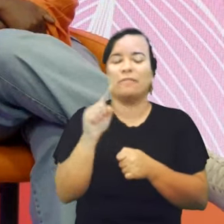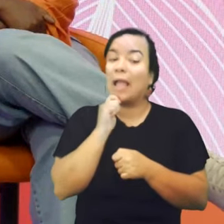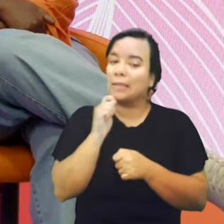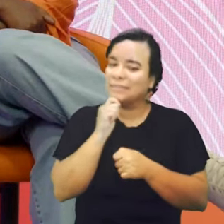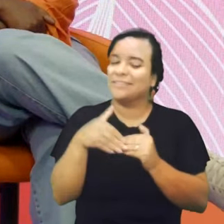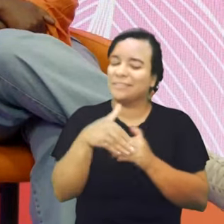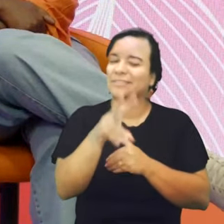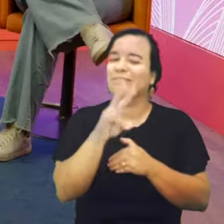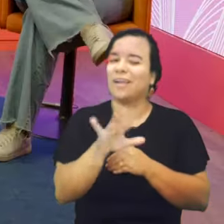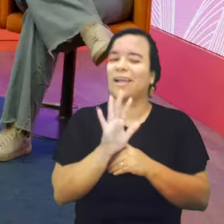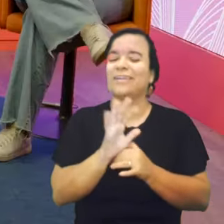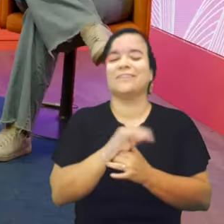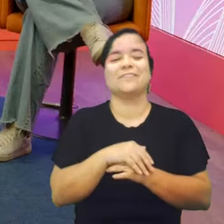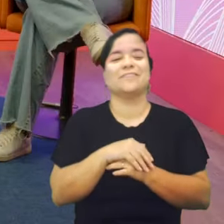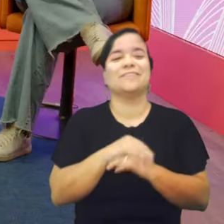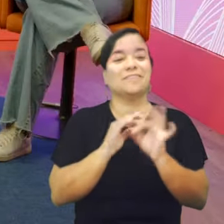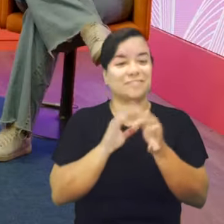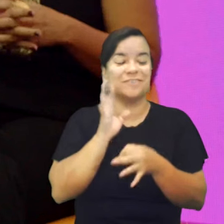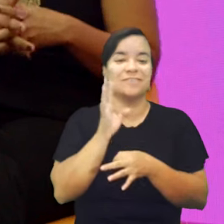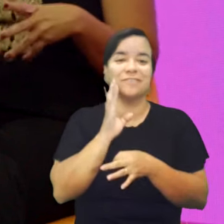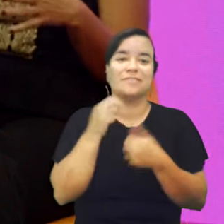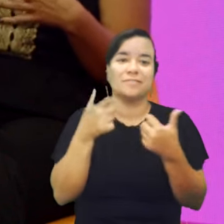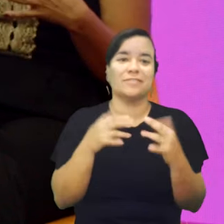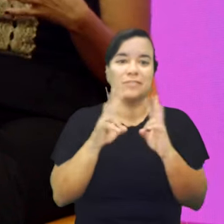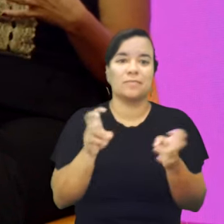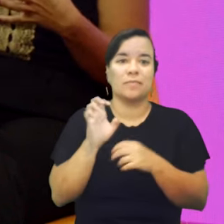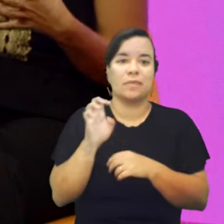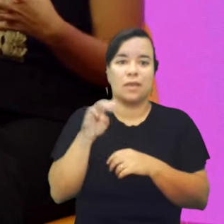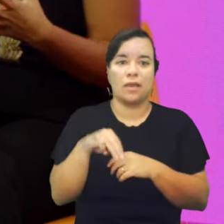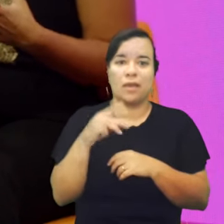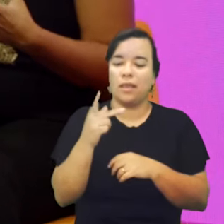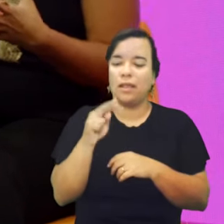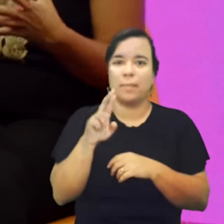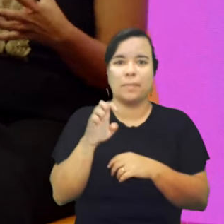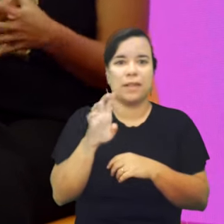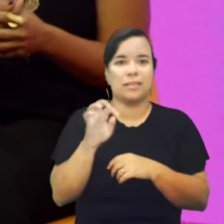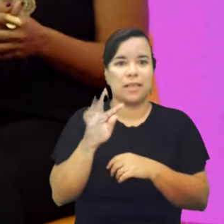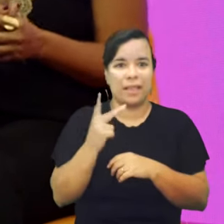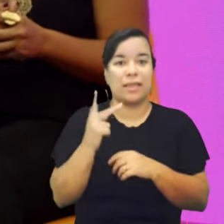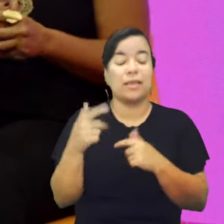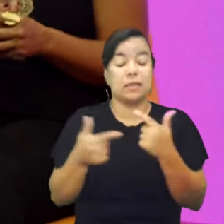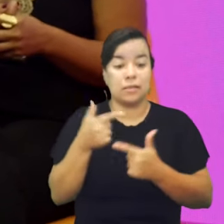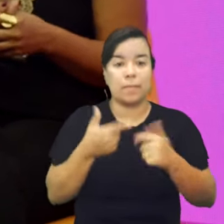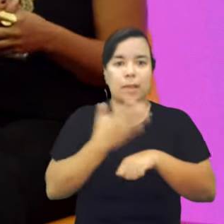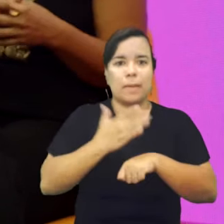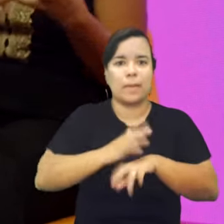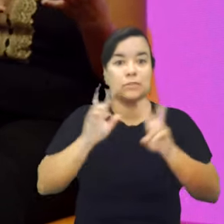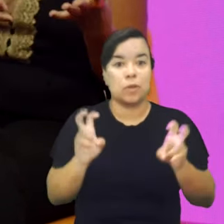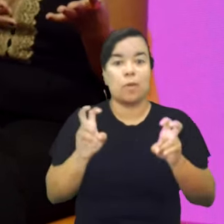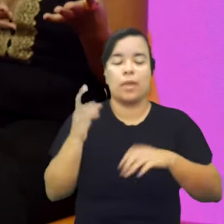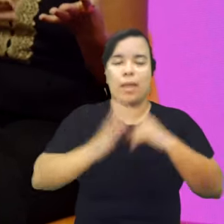Não, ainda. E é muito legal você falar do Empretec e trabalhar a questão das habilidades socioemocionais, porque